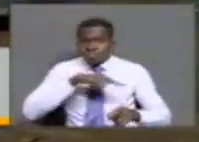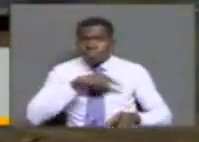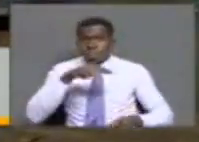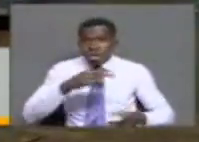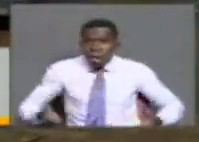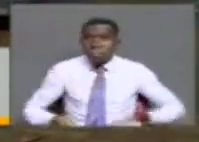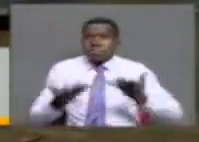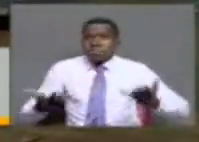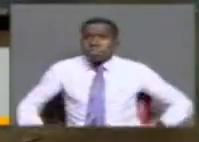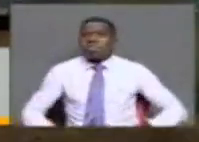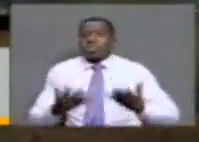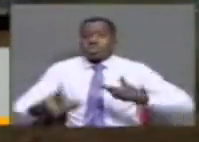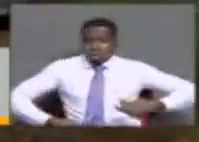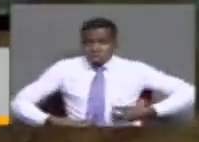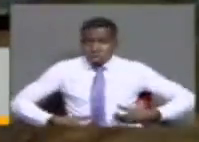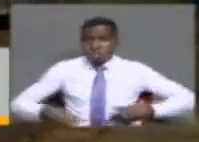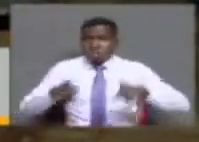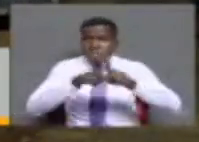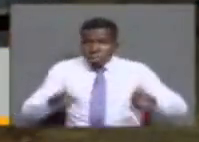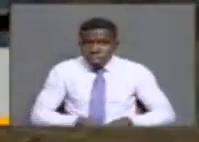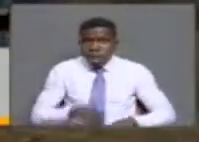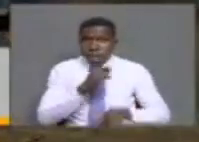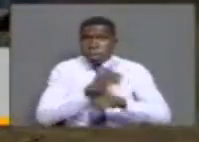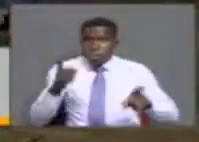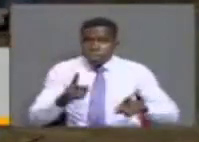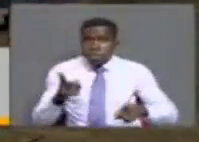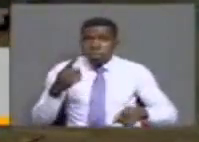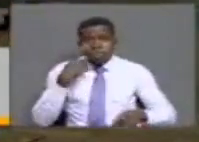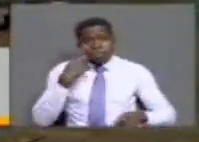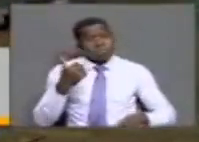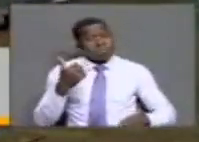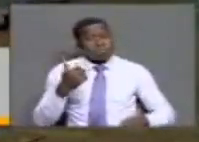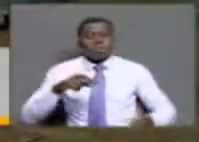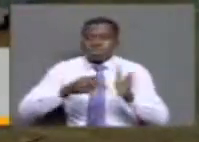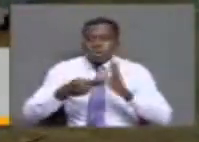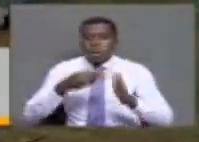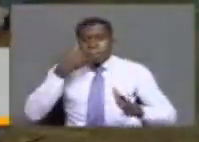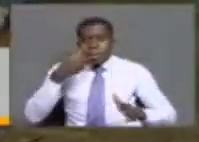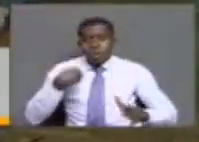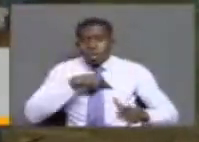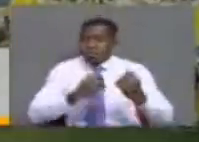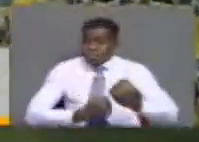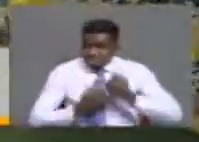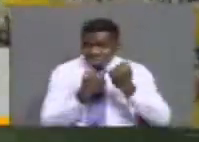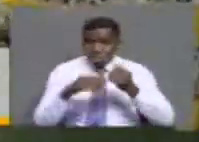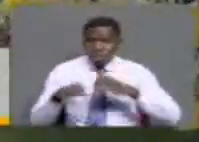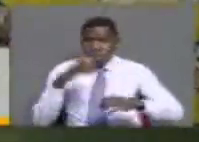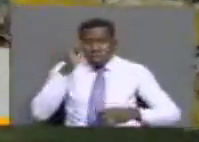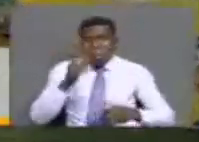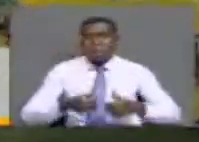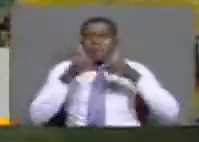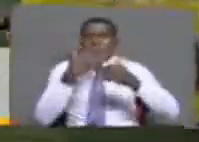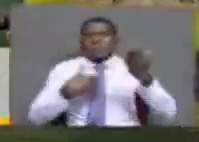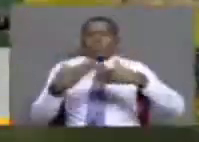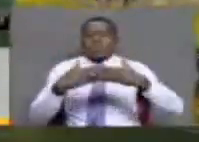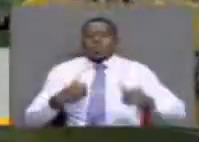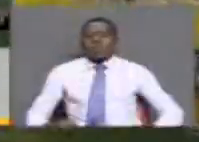nossa juventude, poderem ver que vale sempre a pena sacrificar-se um pouco para o bem comum. Com